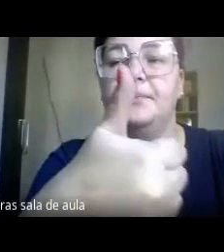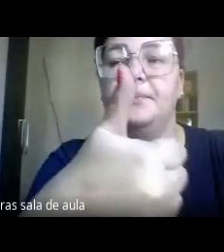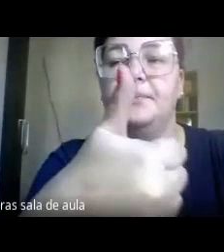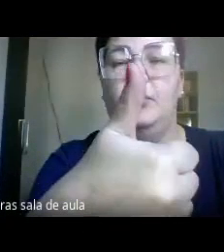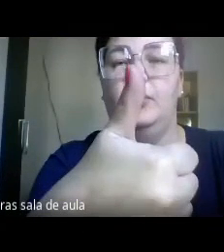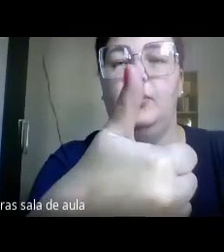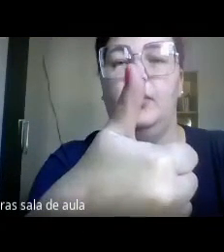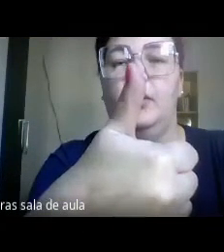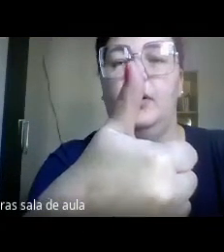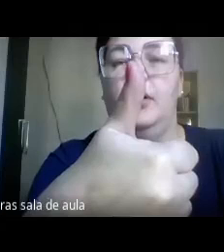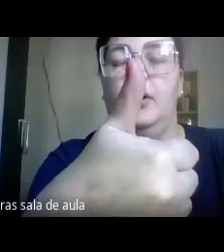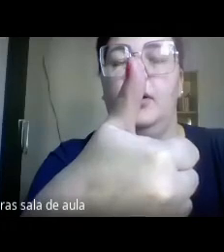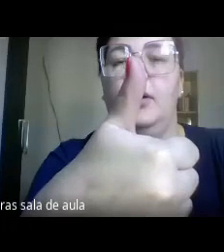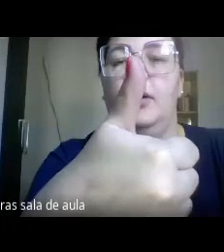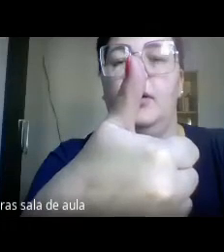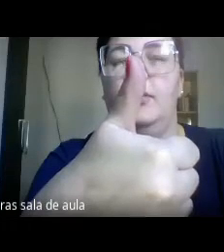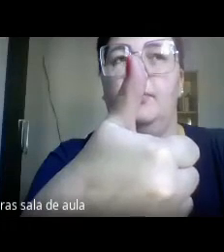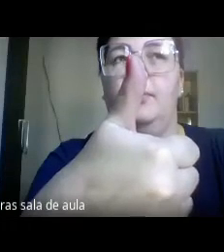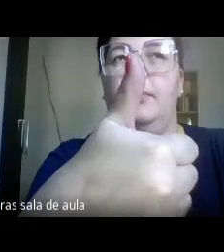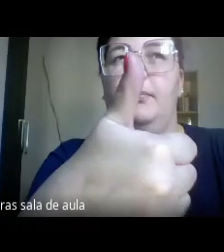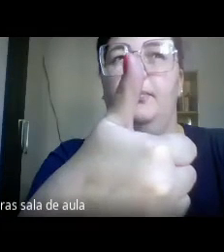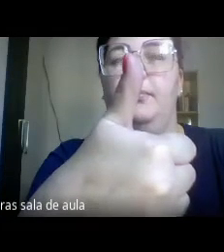o dedo